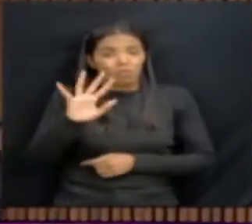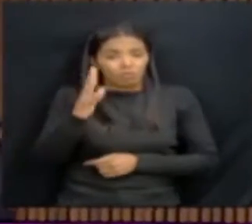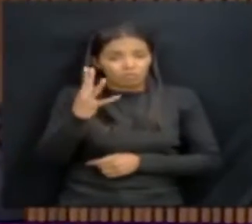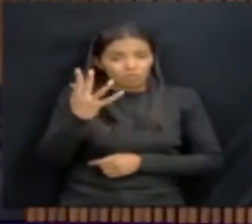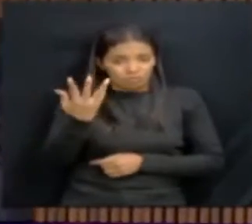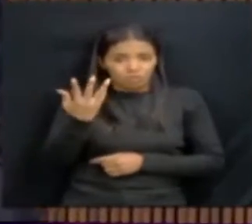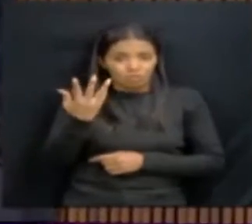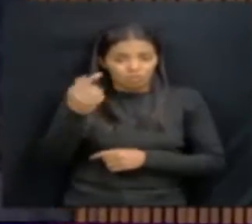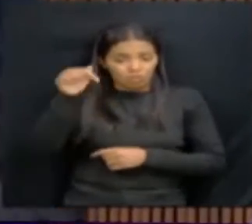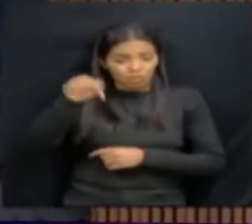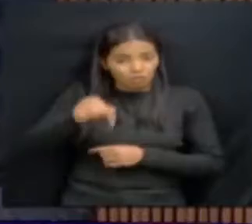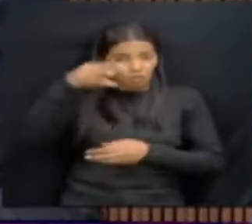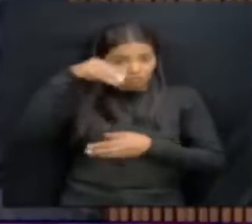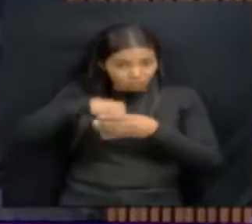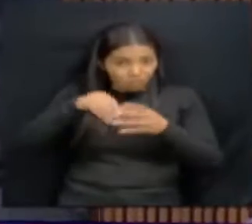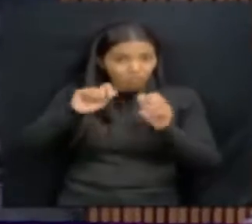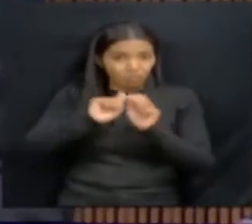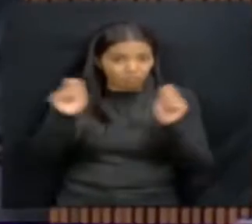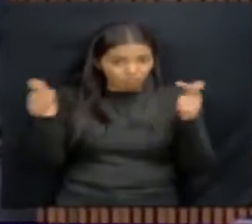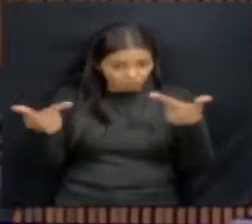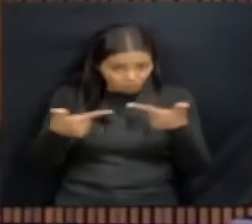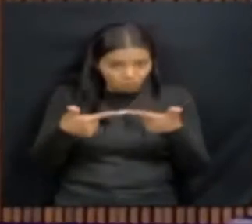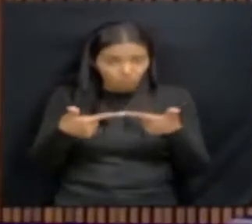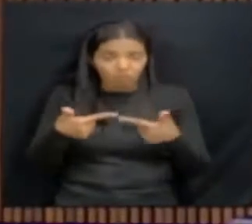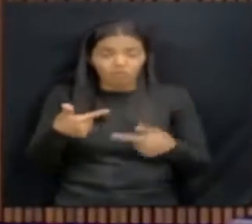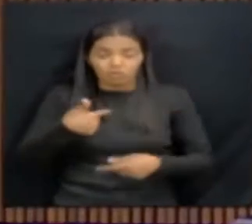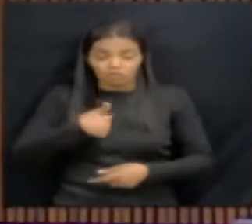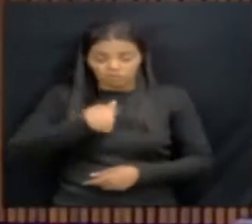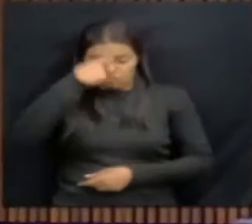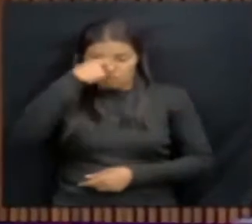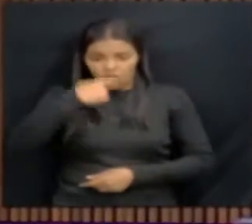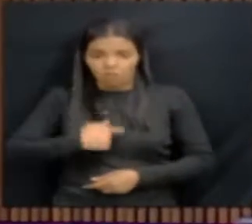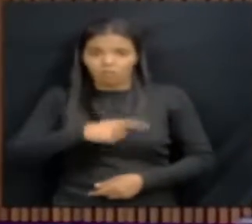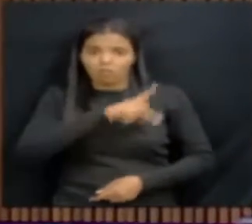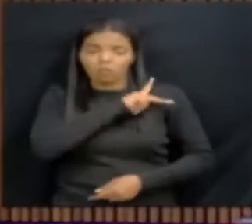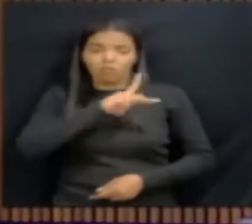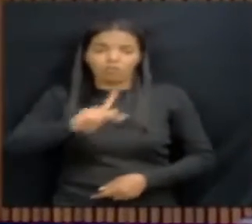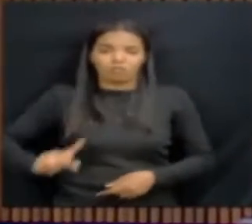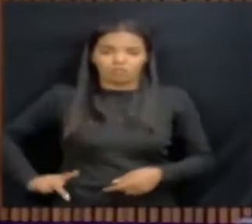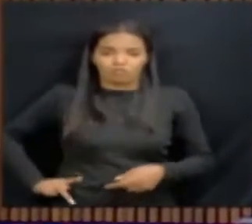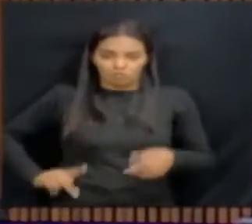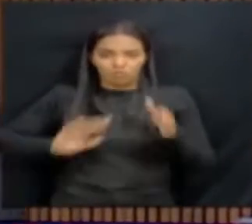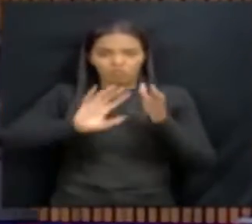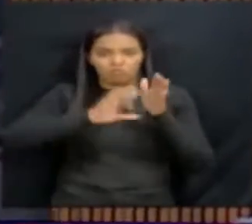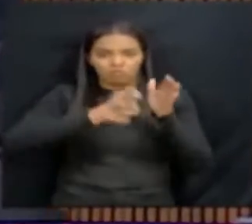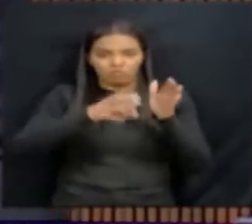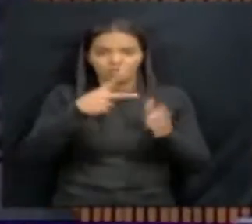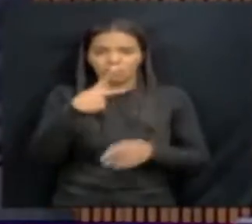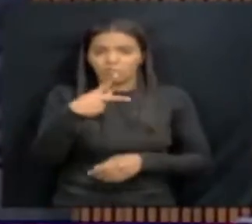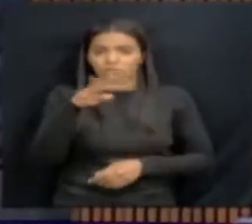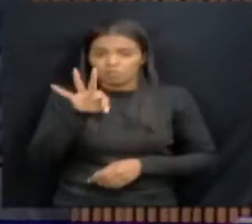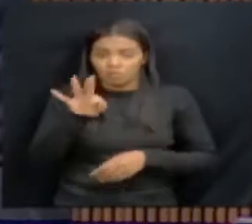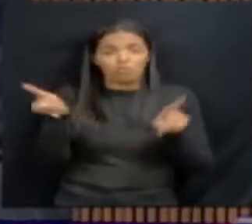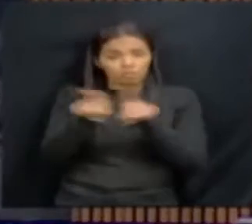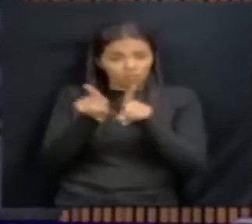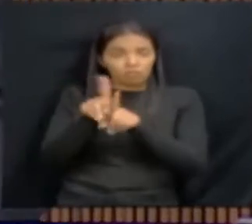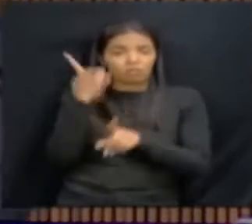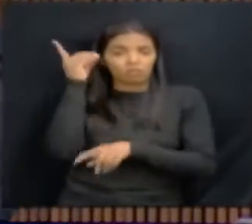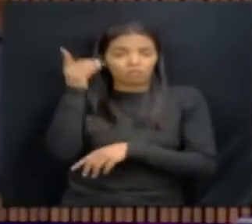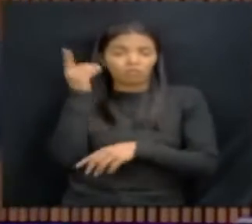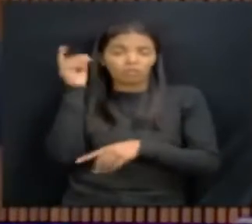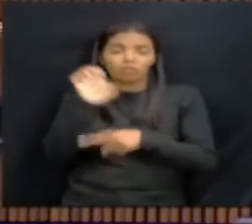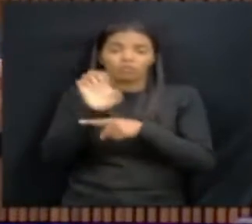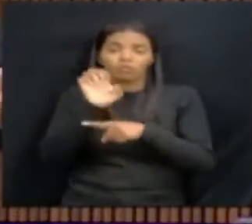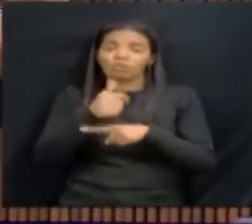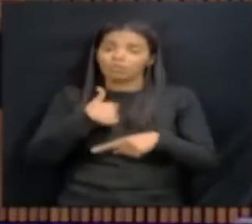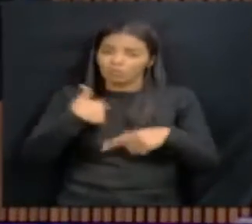últimos momentos dessa casa, eu me sinto, como presidente dos Partidos dos Trabalhadores e também como deputado estadual, na